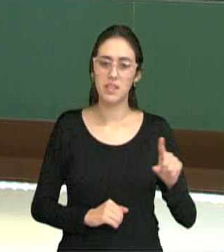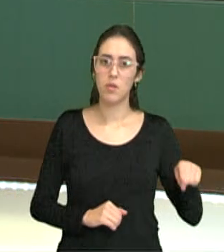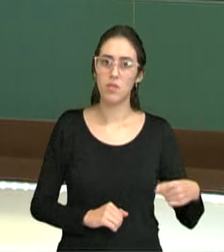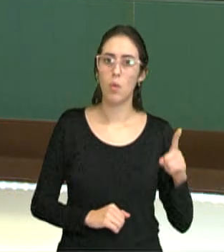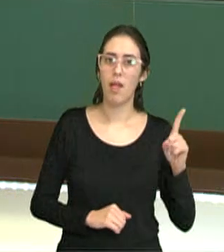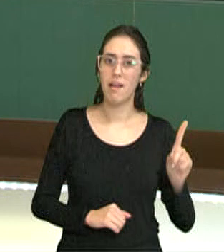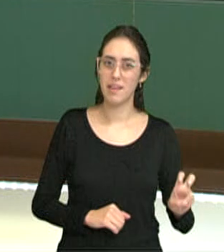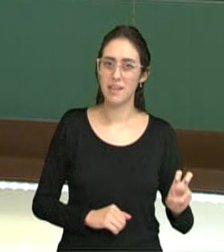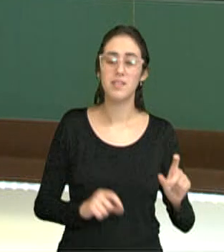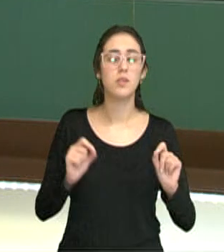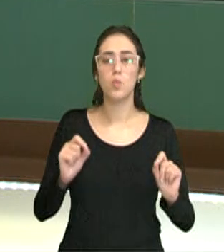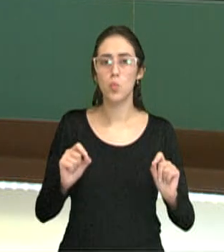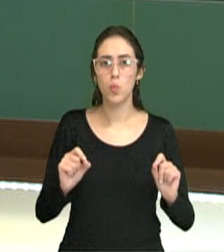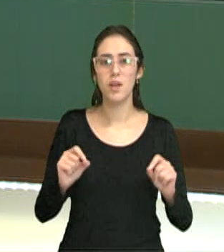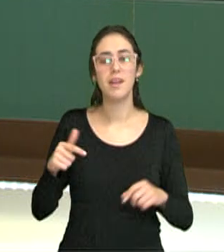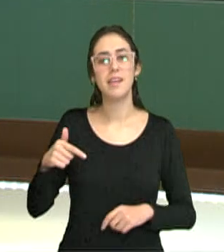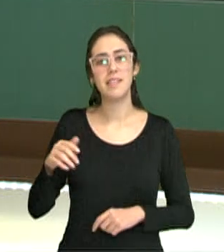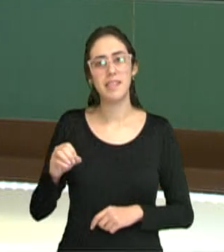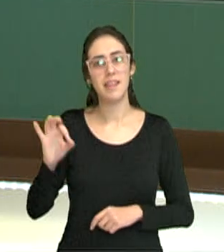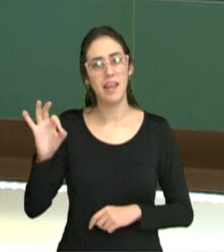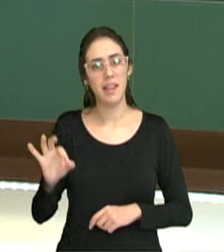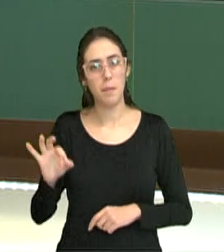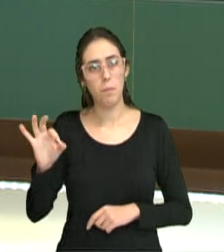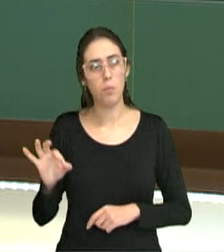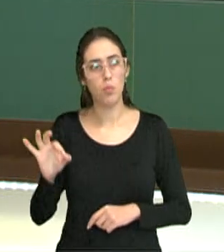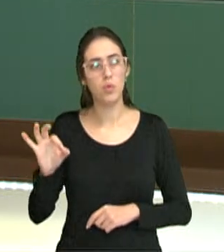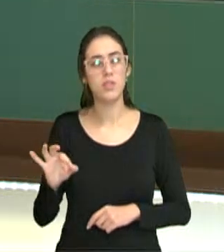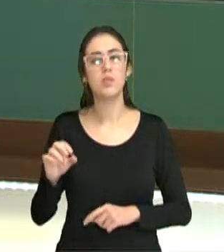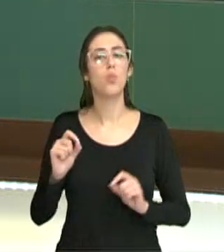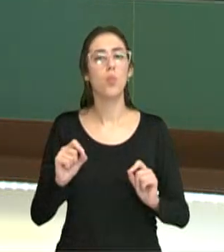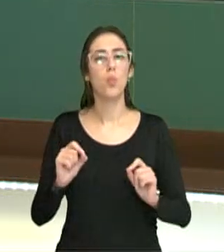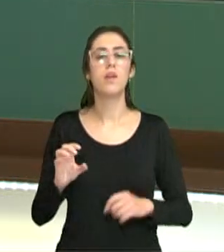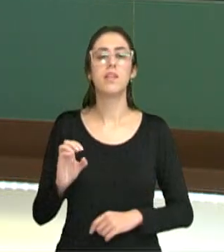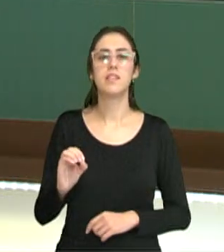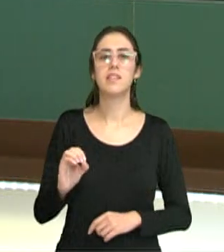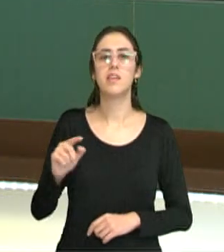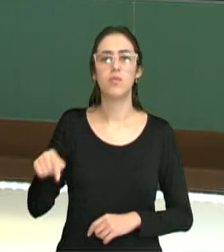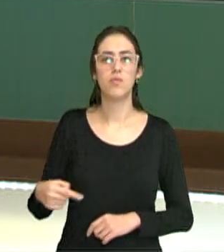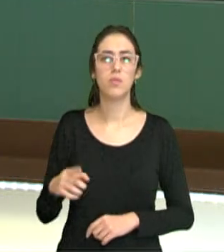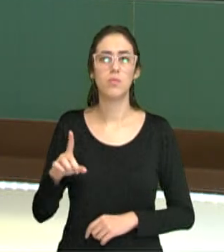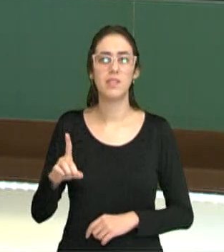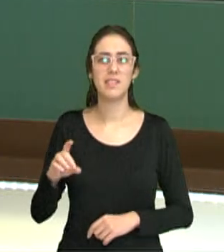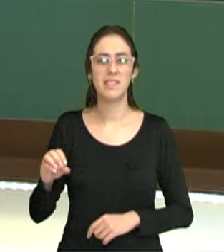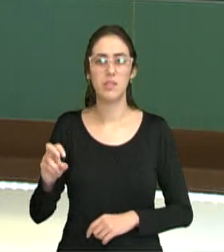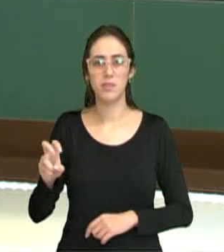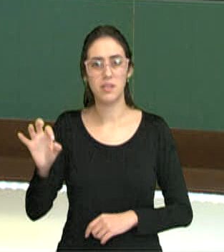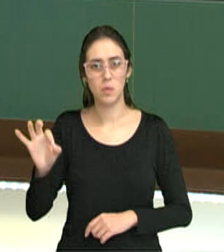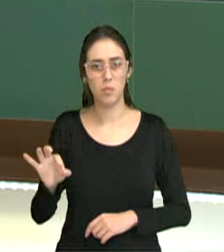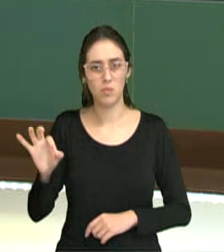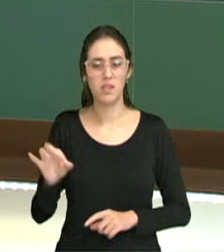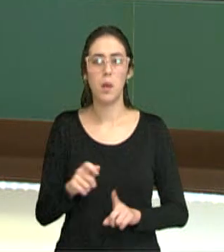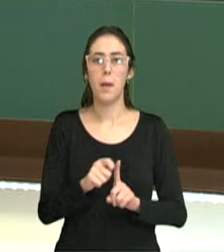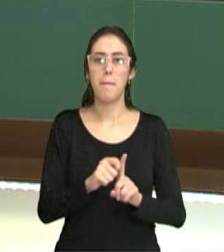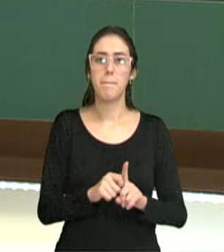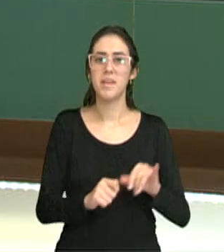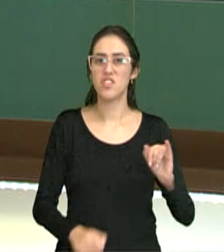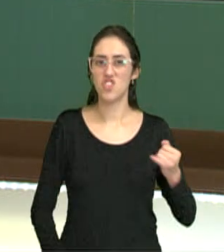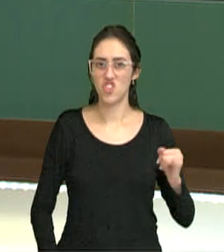seja, 70% de 0,15, o rendimento naquele mês, foi de janeiro, foi de